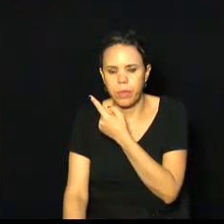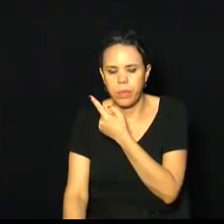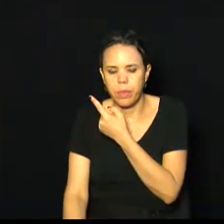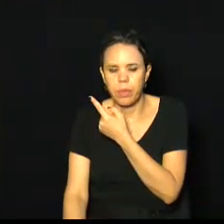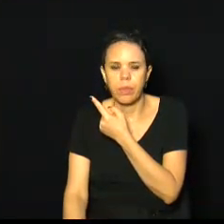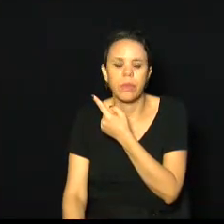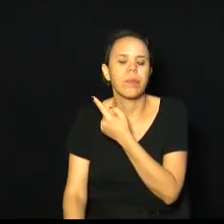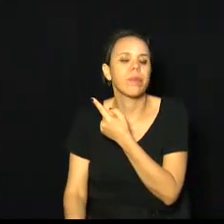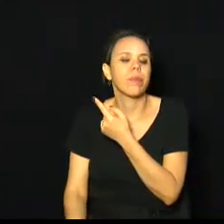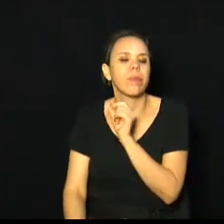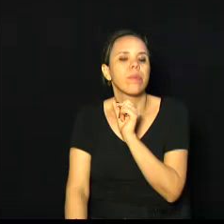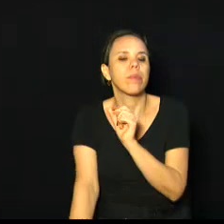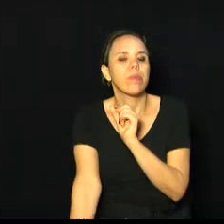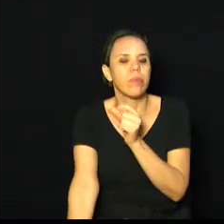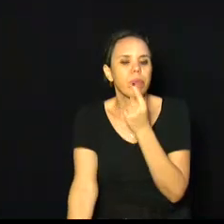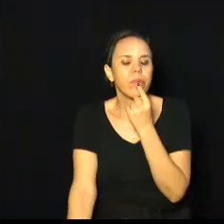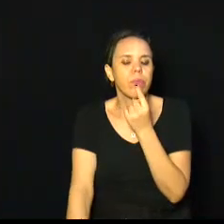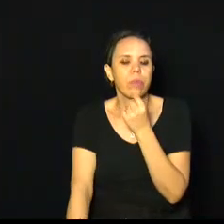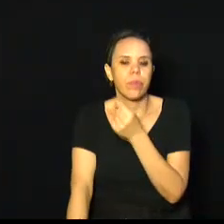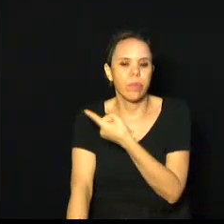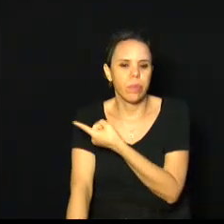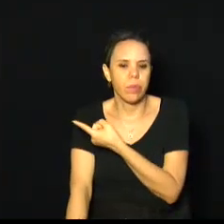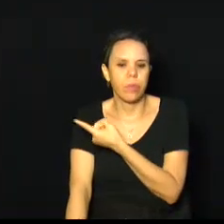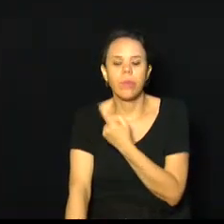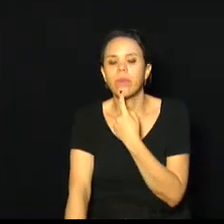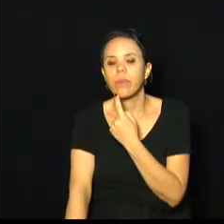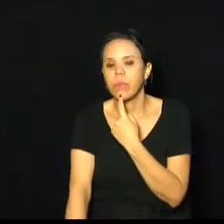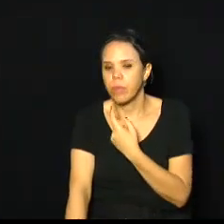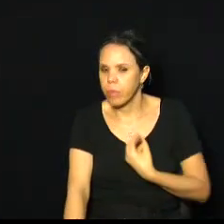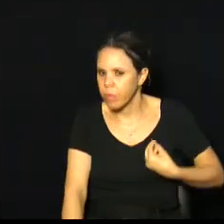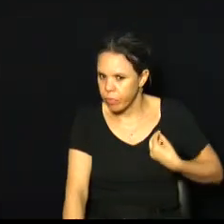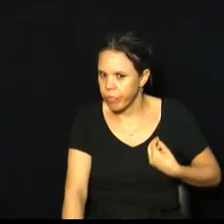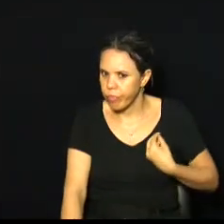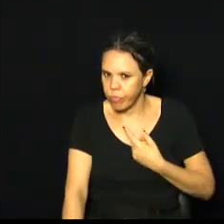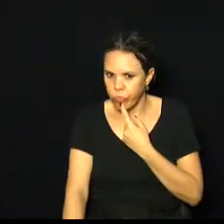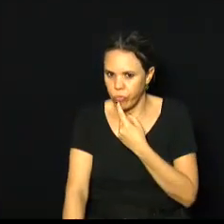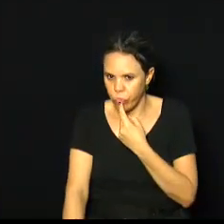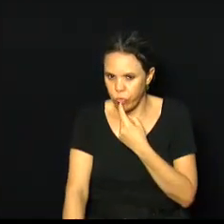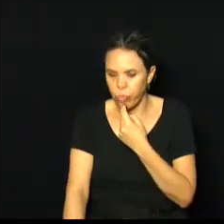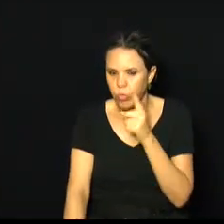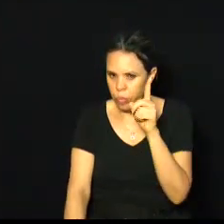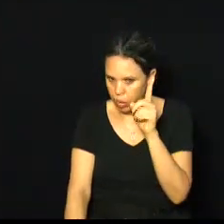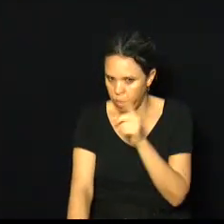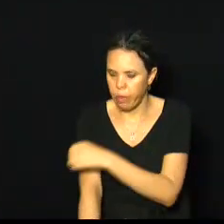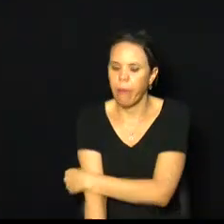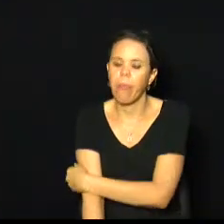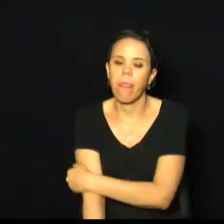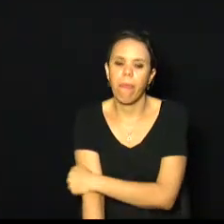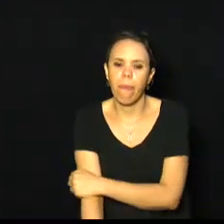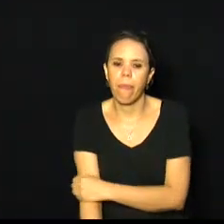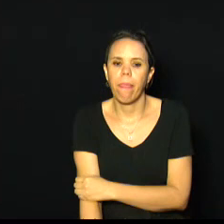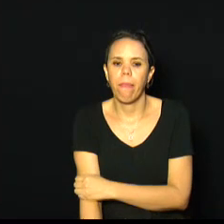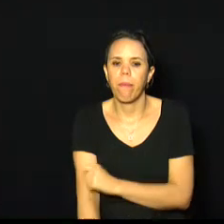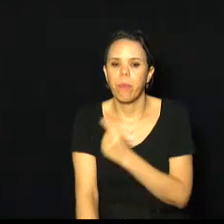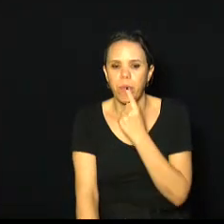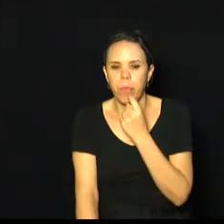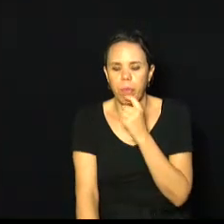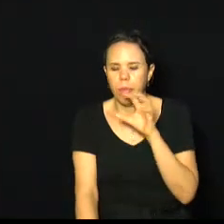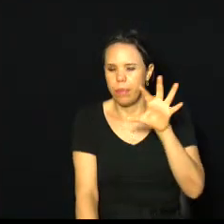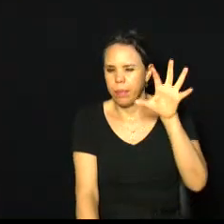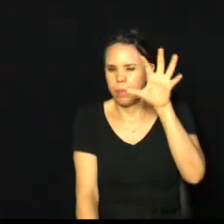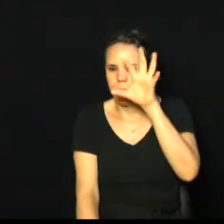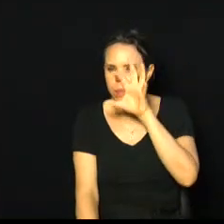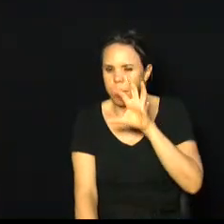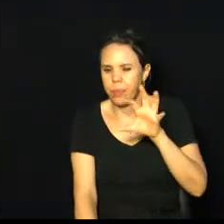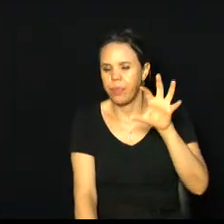pouco. O que está em vermelho, e Campinas está no vermelho, é essa, né, essa mancha bem no centro aqui